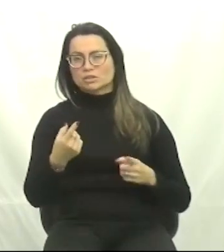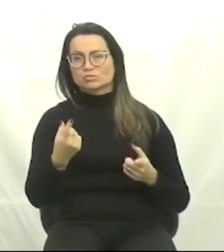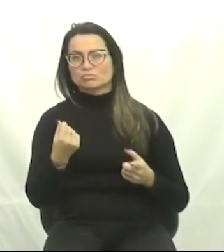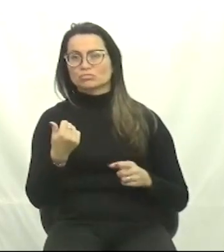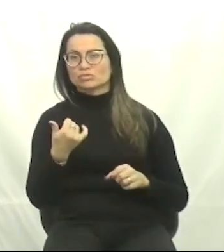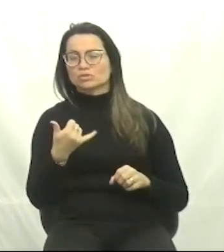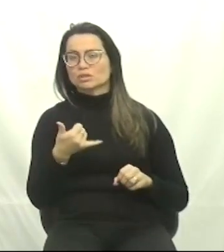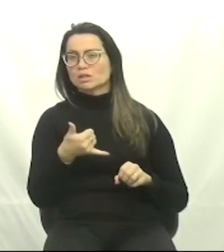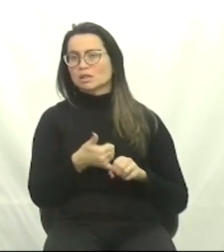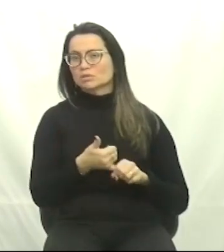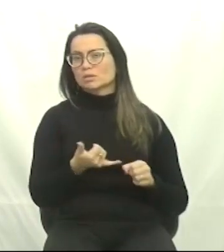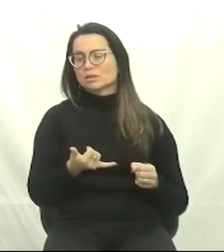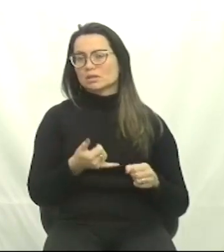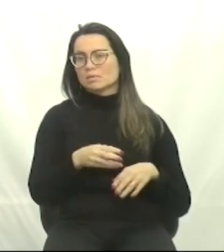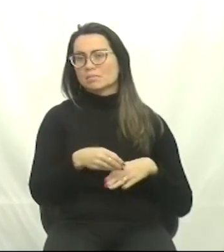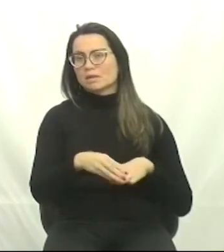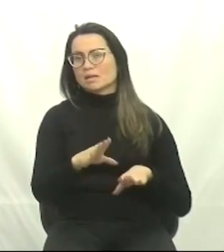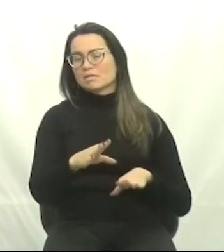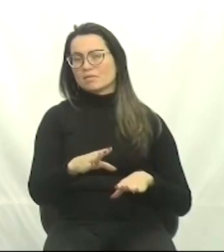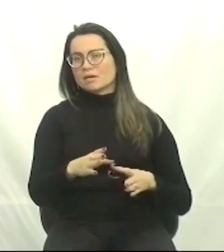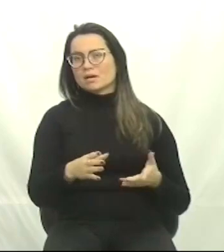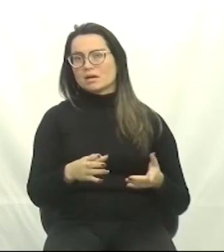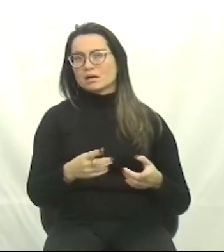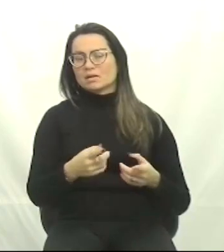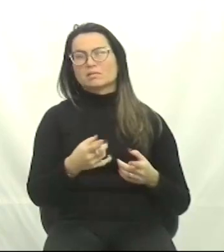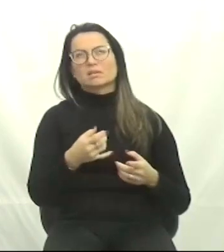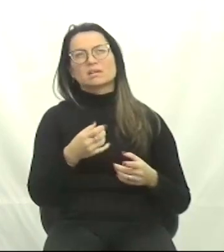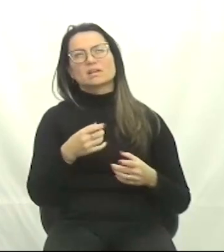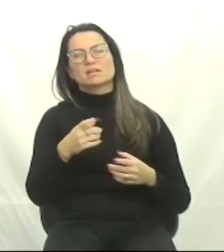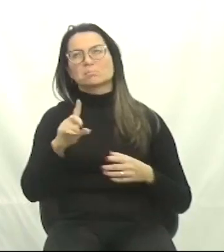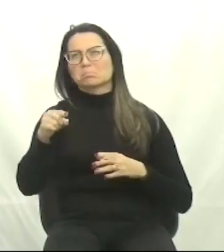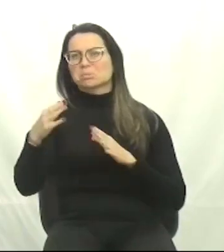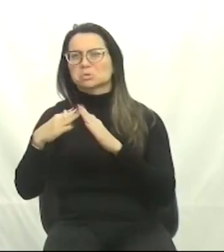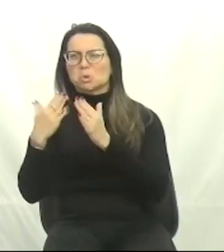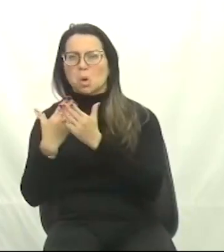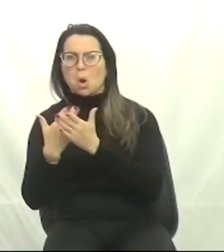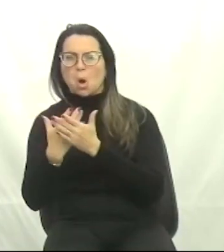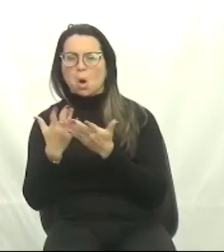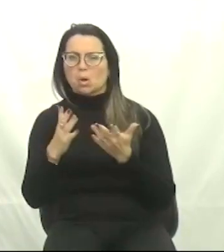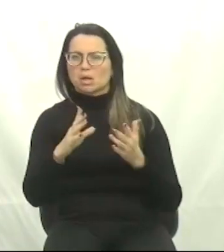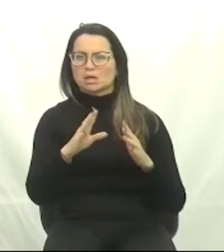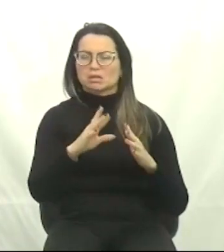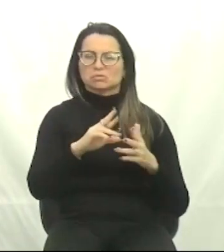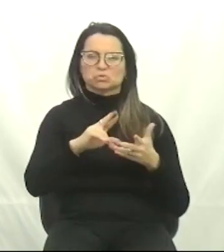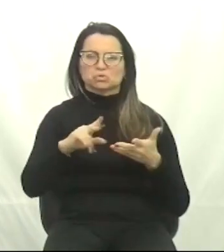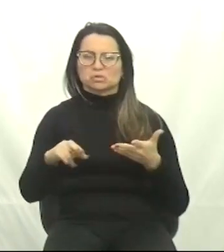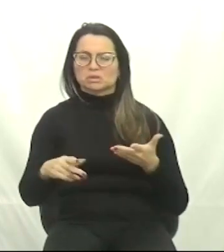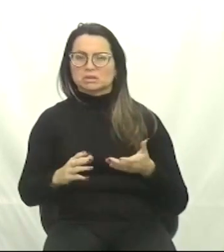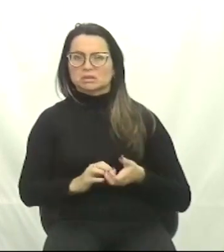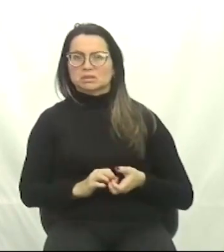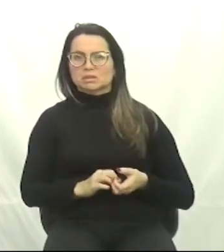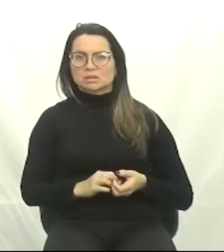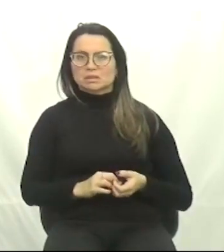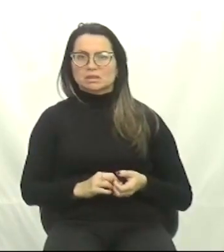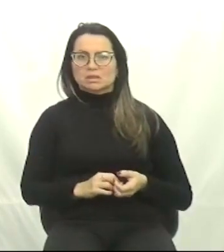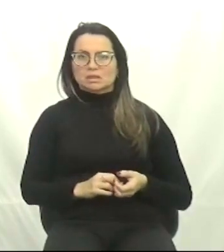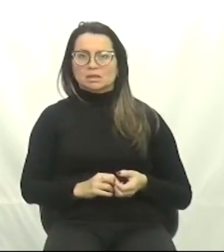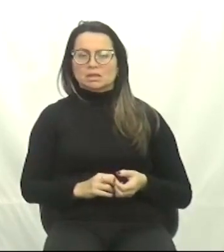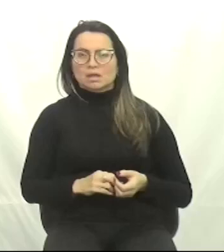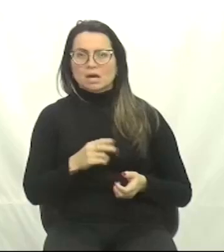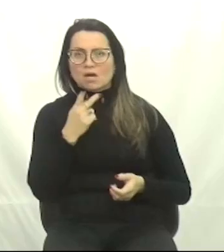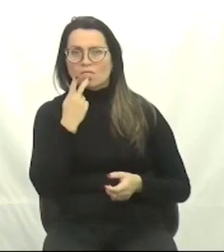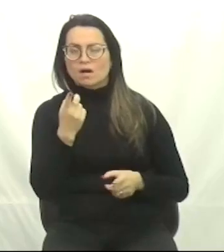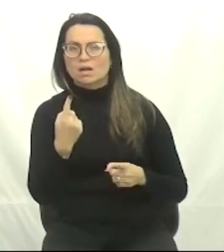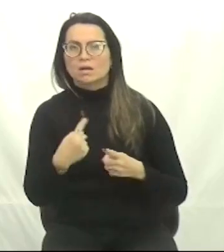para me levar para os treinos, que era lá no Marista, ou no São Bento, enfim, no Energia, tinha de tudo. E falo isso